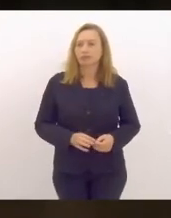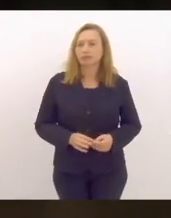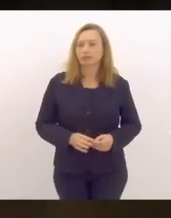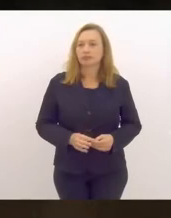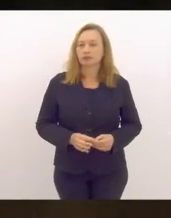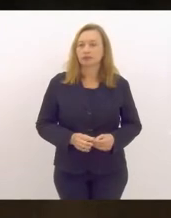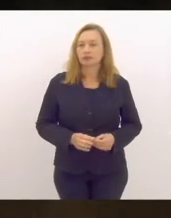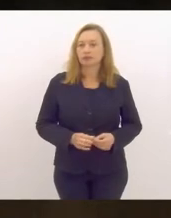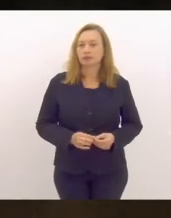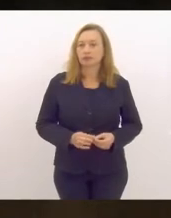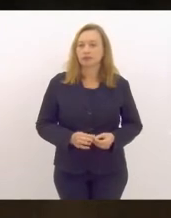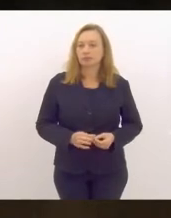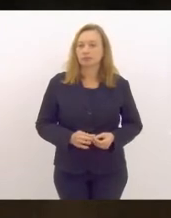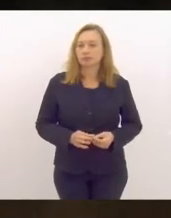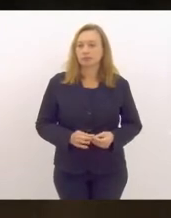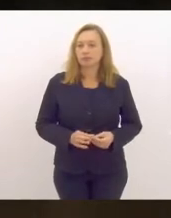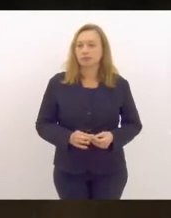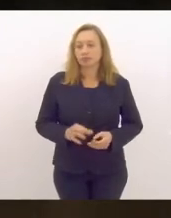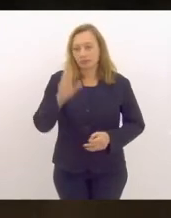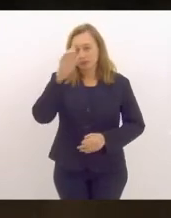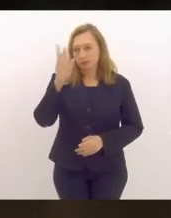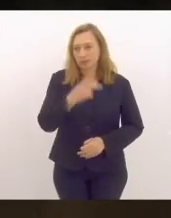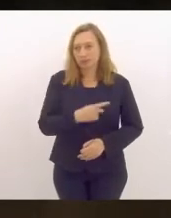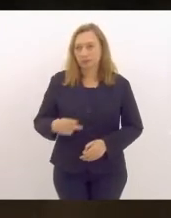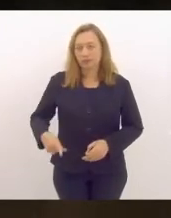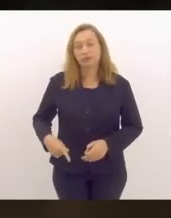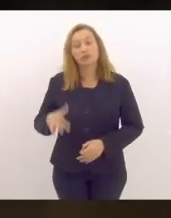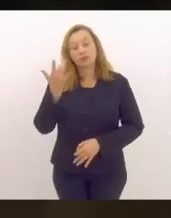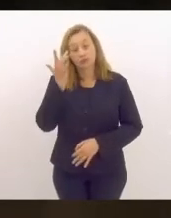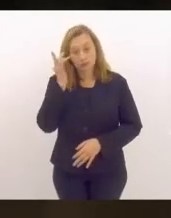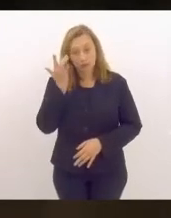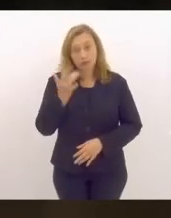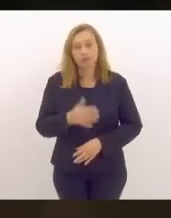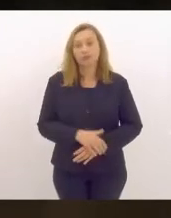Por via de consequência, senhor presidente, eu acho